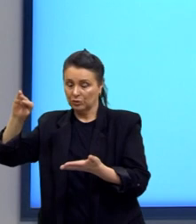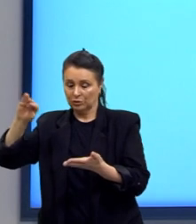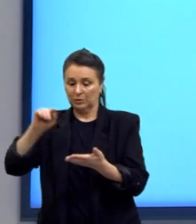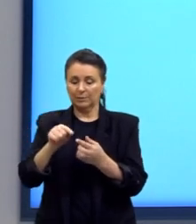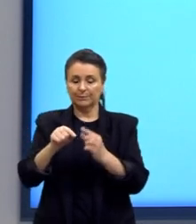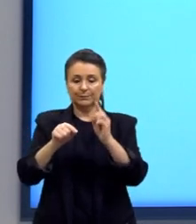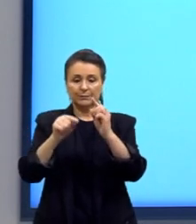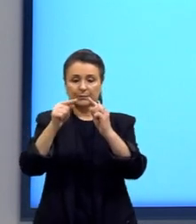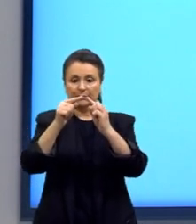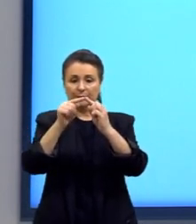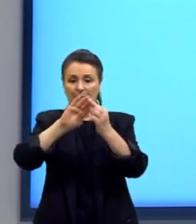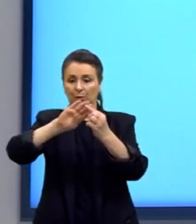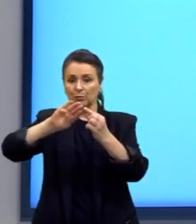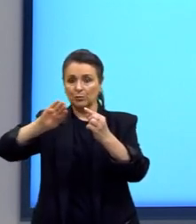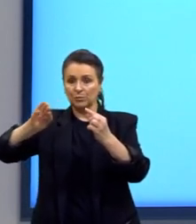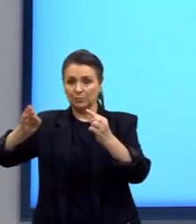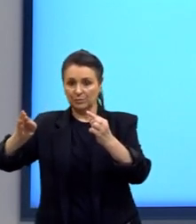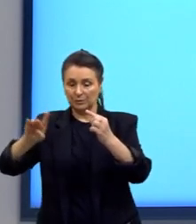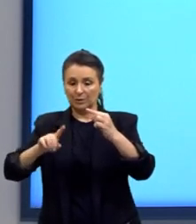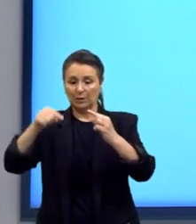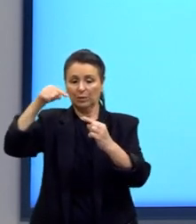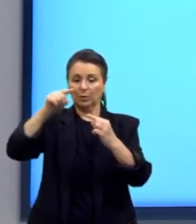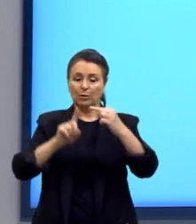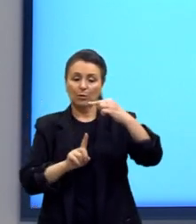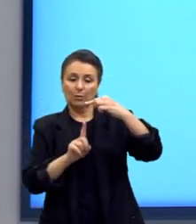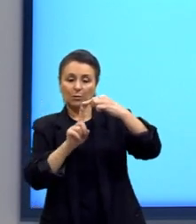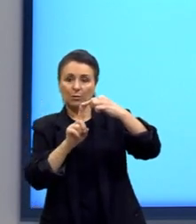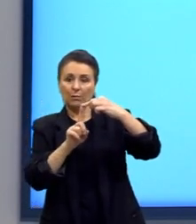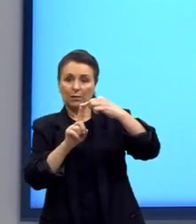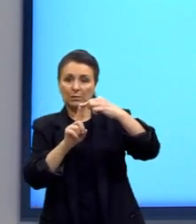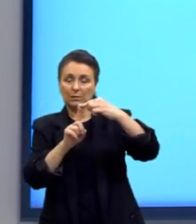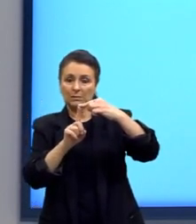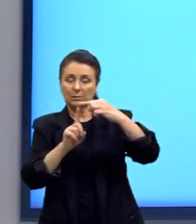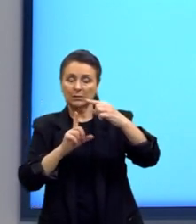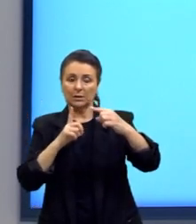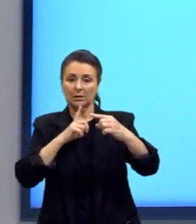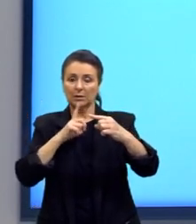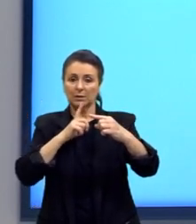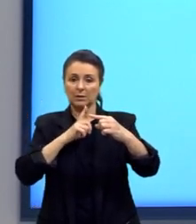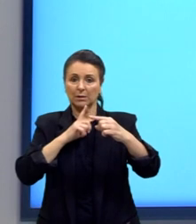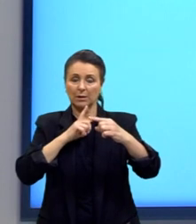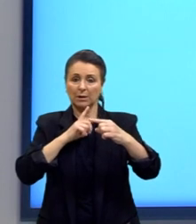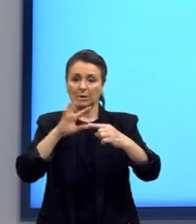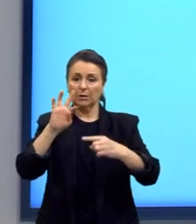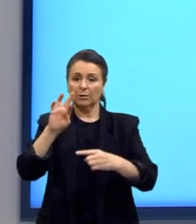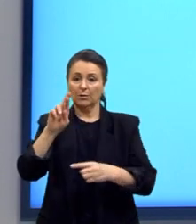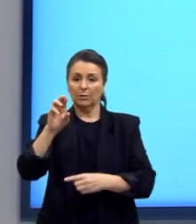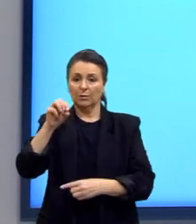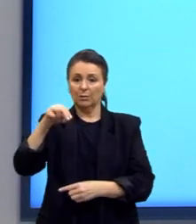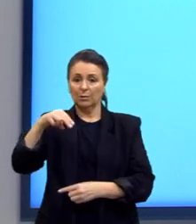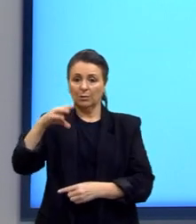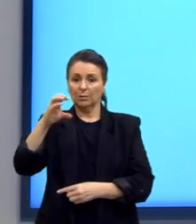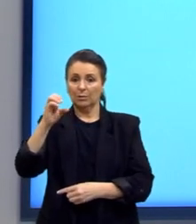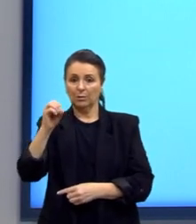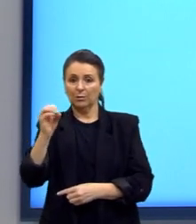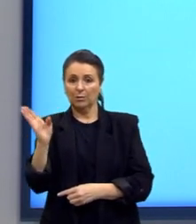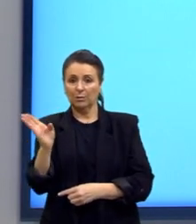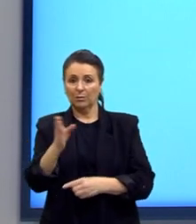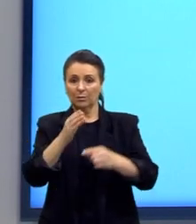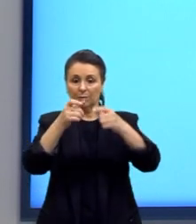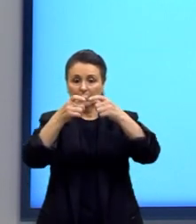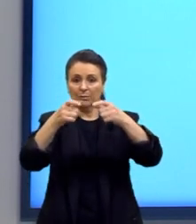né Ou aquele pedacinho que contém o vértice nós ficamos com o que nós chamamos de tronco de cone nós teremos então